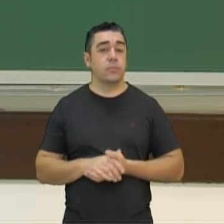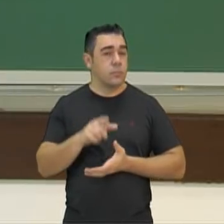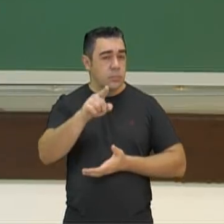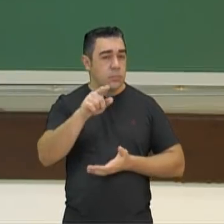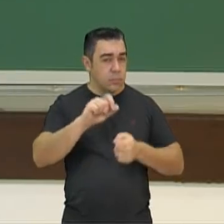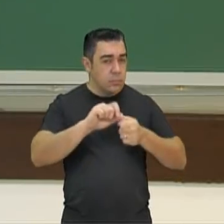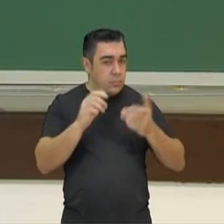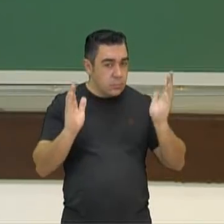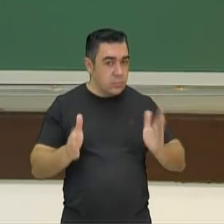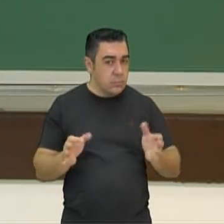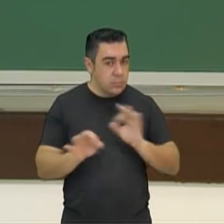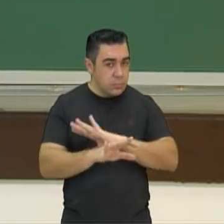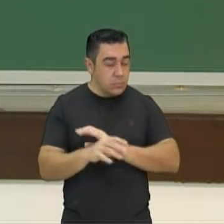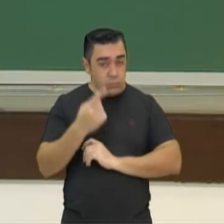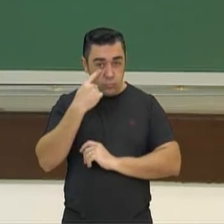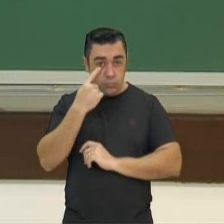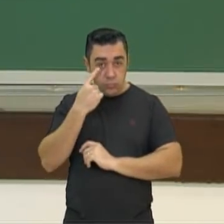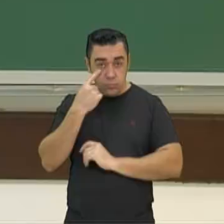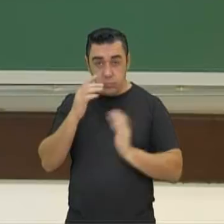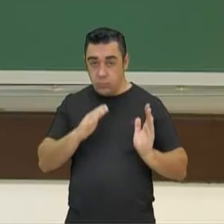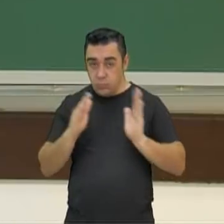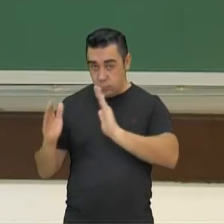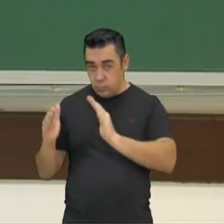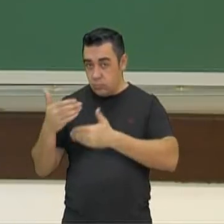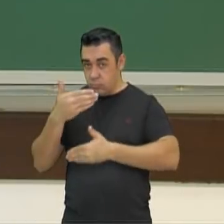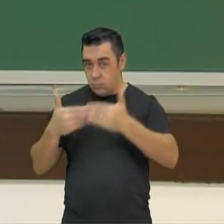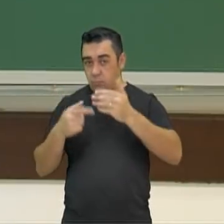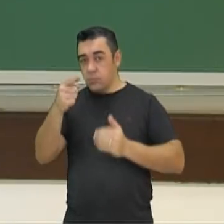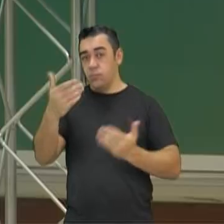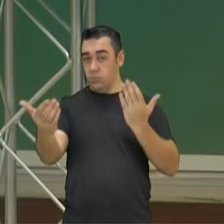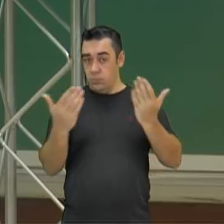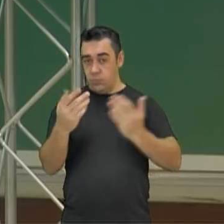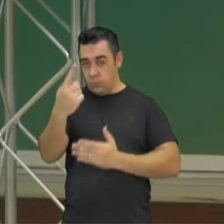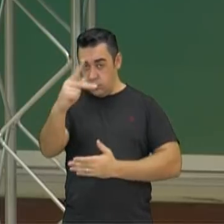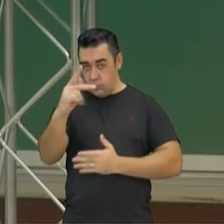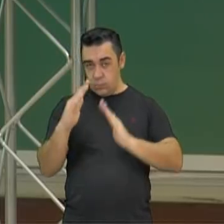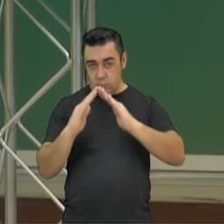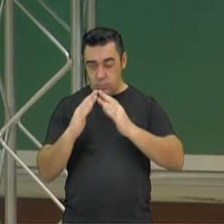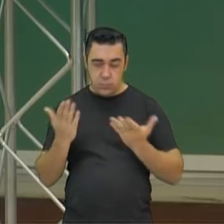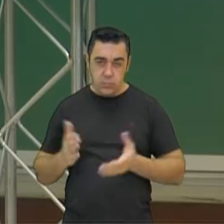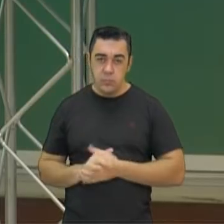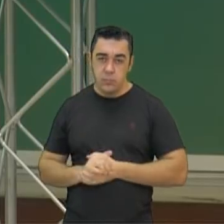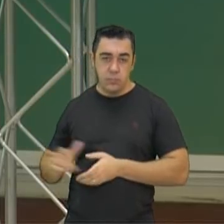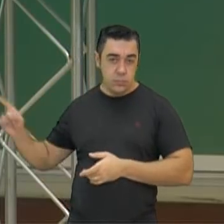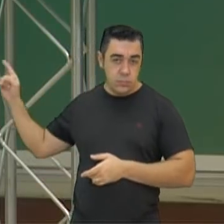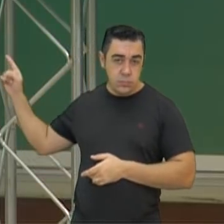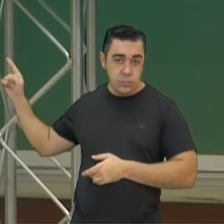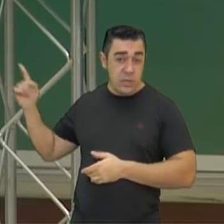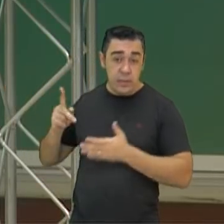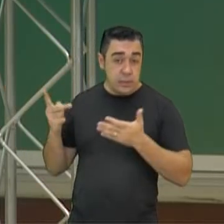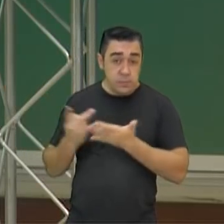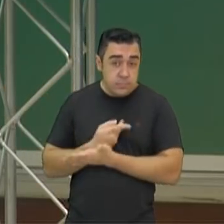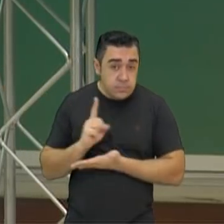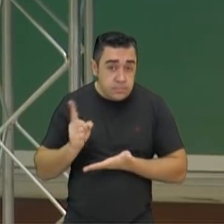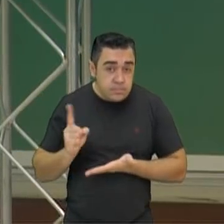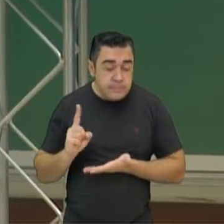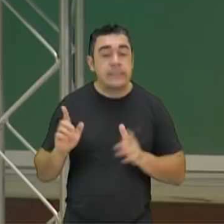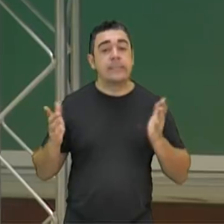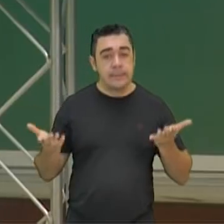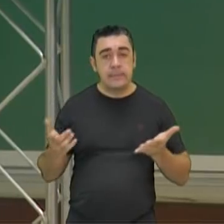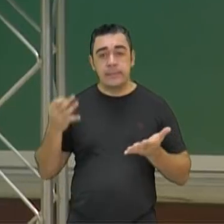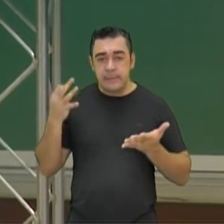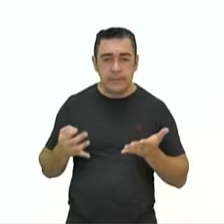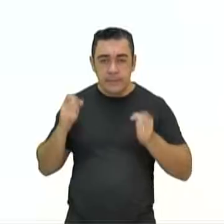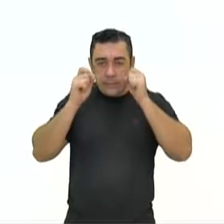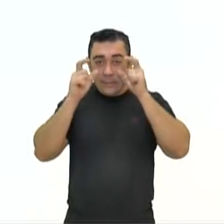que vocês fizeram então, pessoal? Eu vou passar o slide para vocês compararem com o que vocês fizeram aí. Não tem erro, se você prestou atenção, não tem